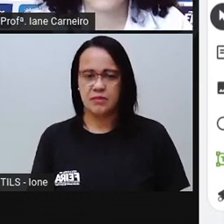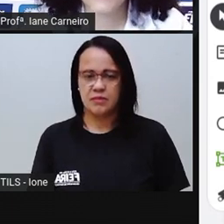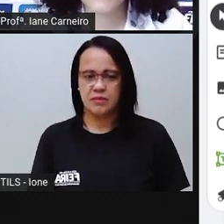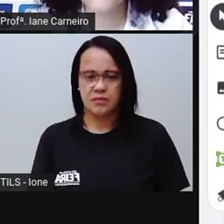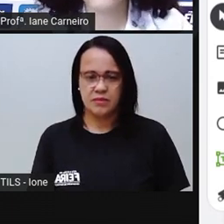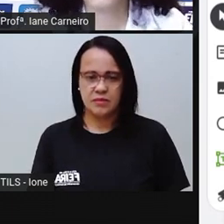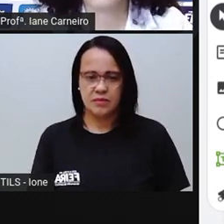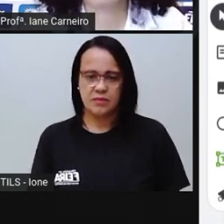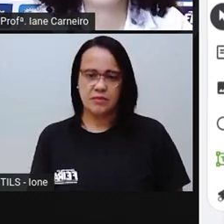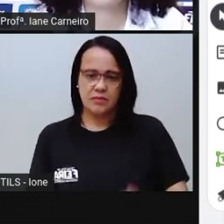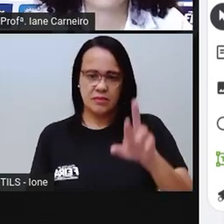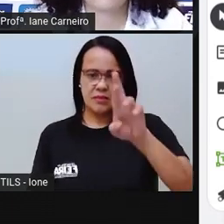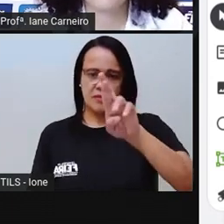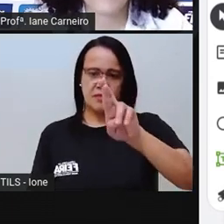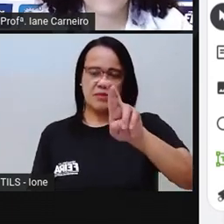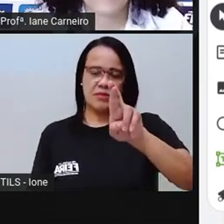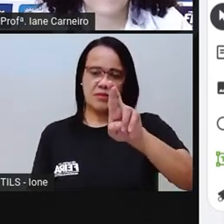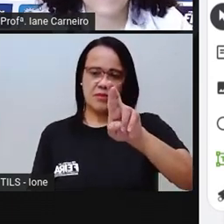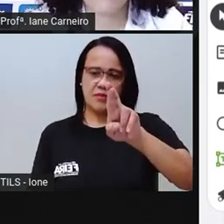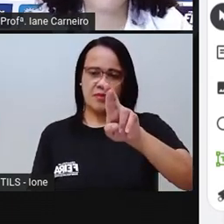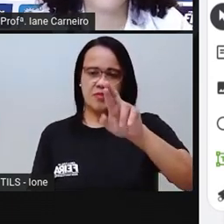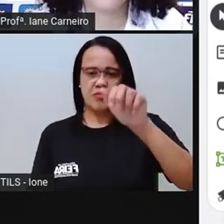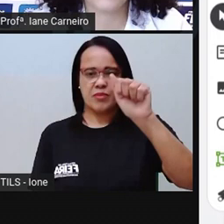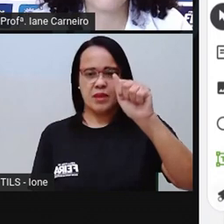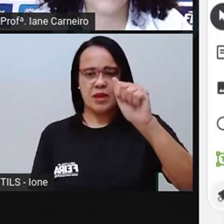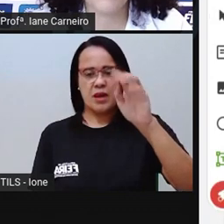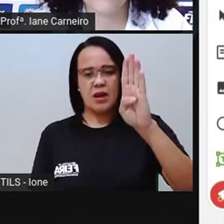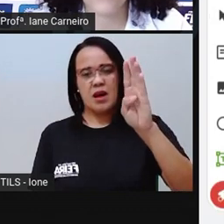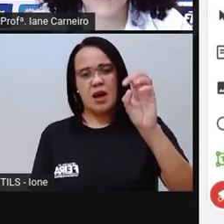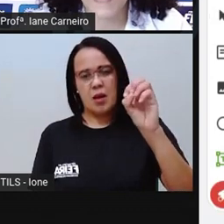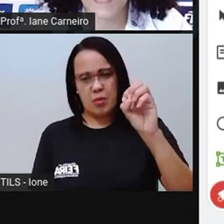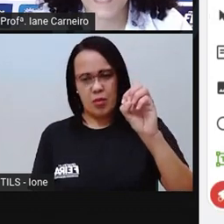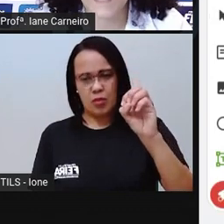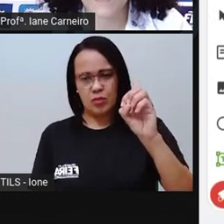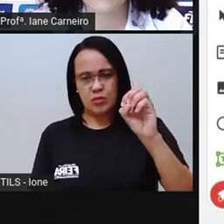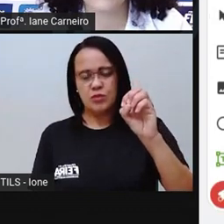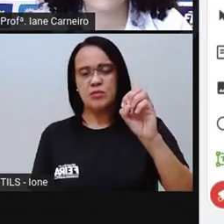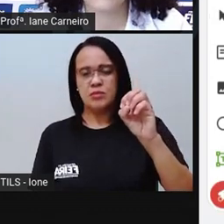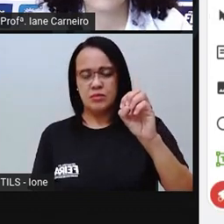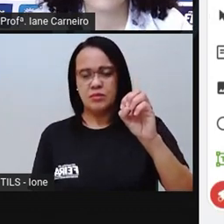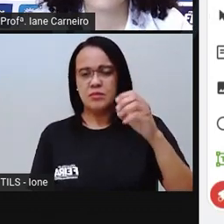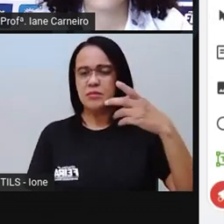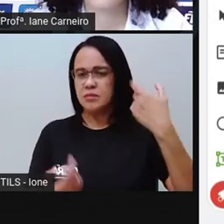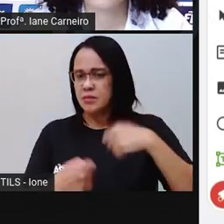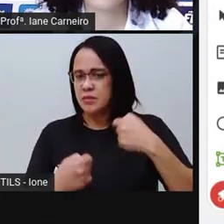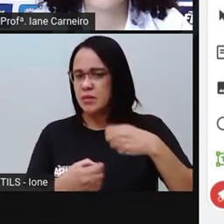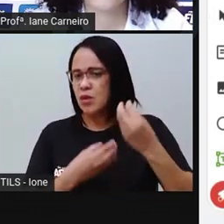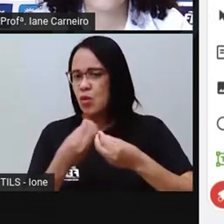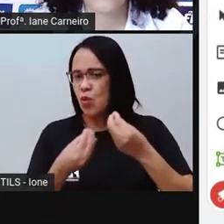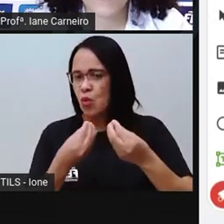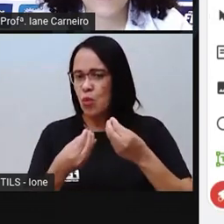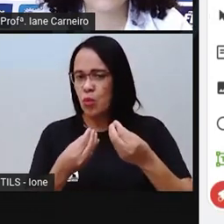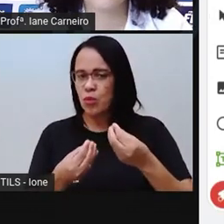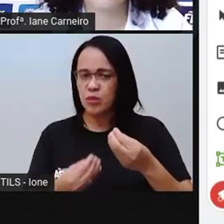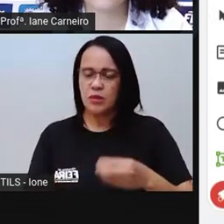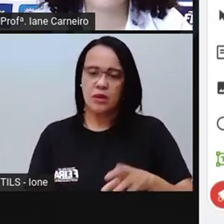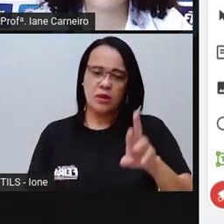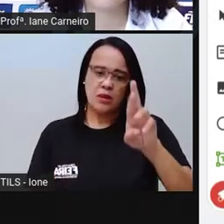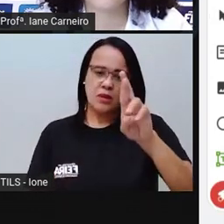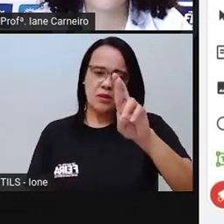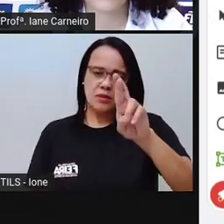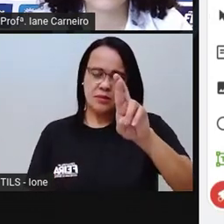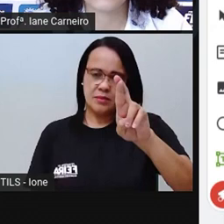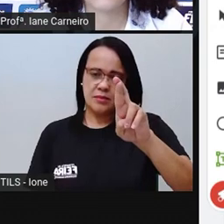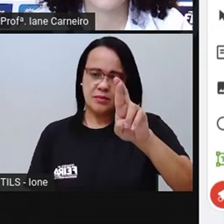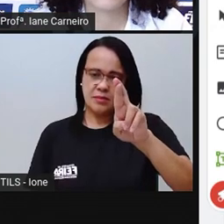Rabo, já está chegando no final. Agora, a palavra rabo. Para formar o ra, para escrever o ra, a gente precisa de